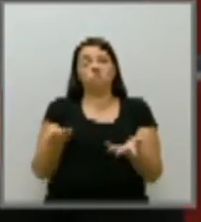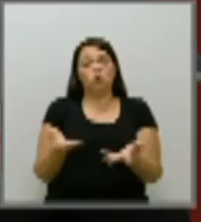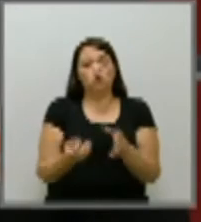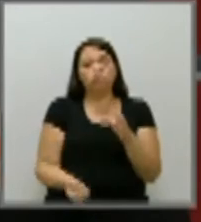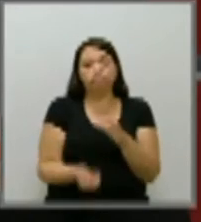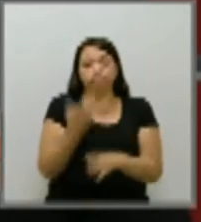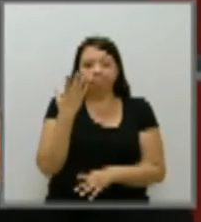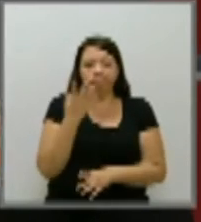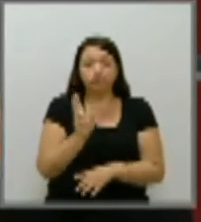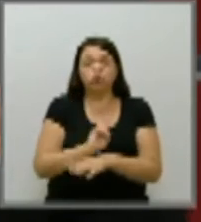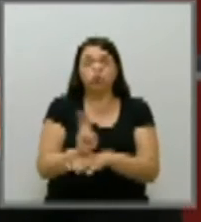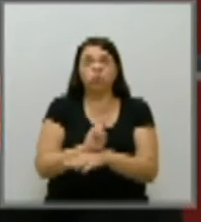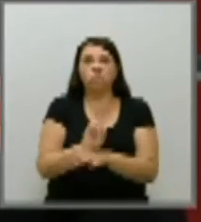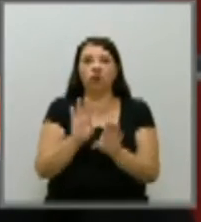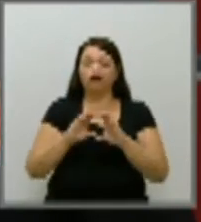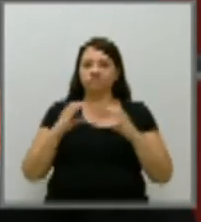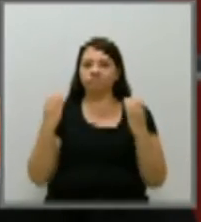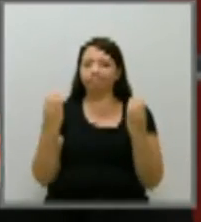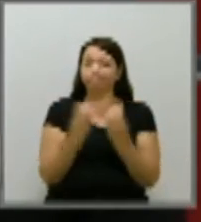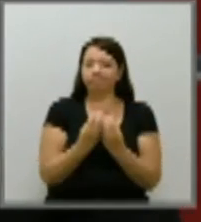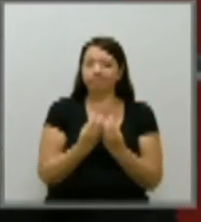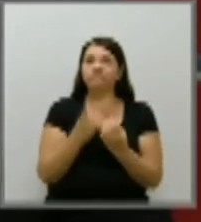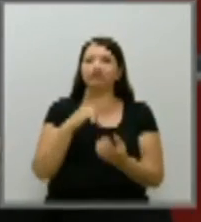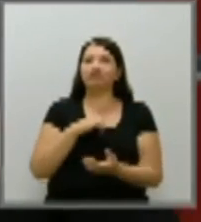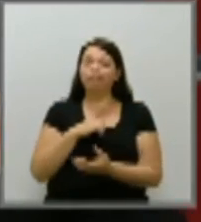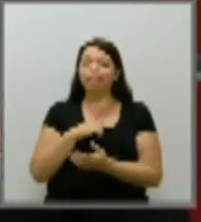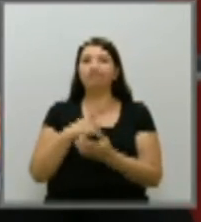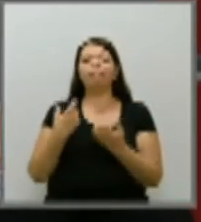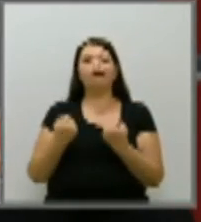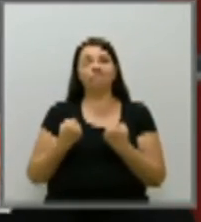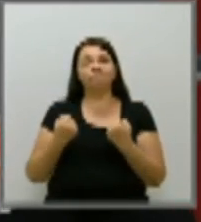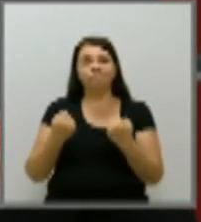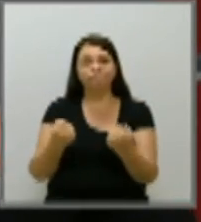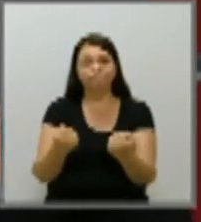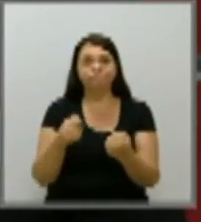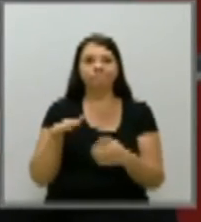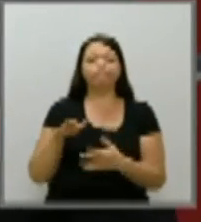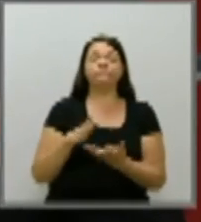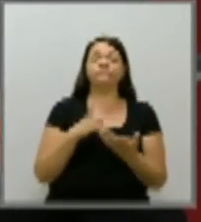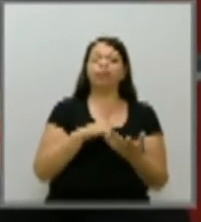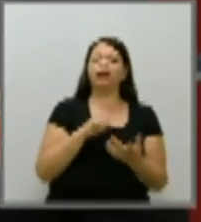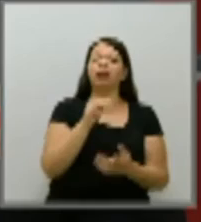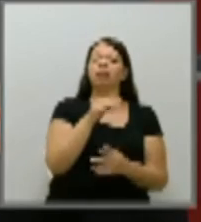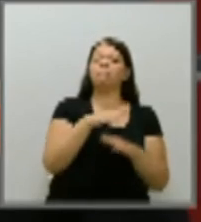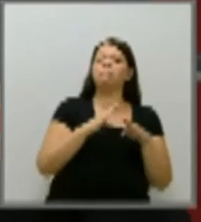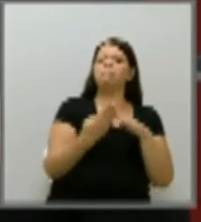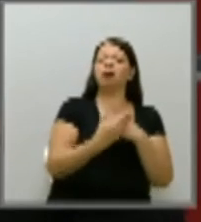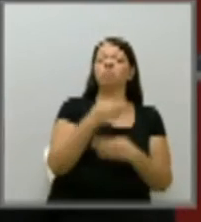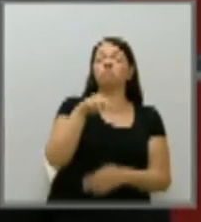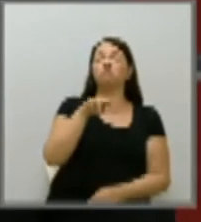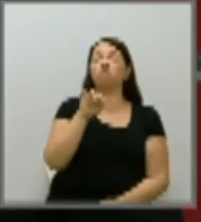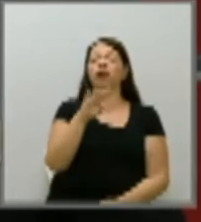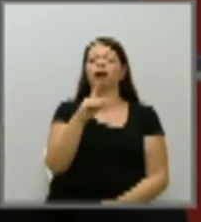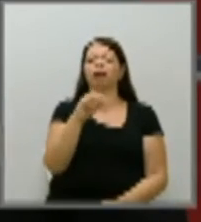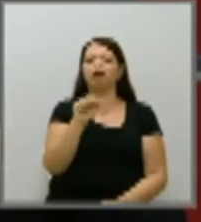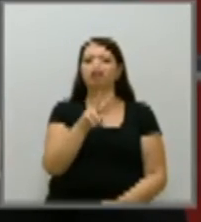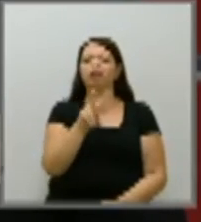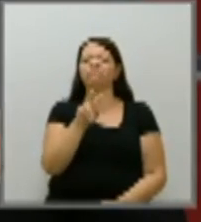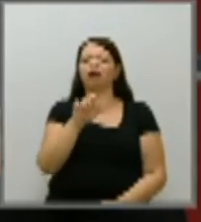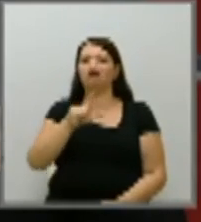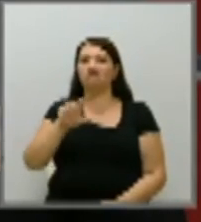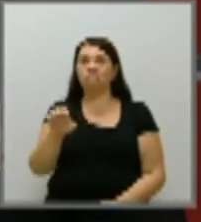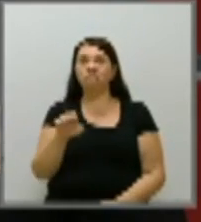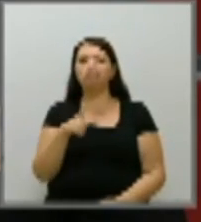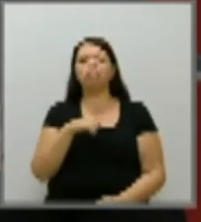a Guarda Comunitária, temos a unidade móvel nos bairros, lá na Morada do Vale, uma mudança. A Guarda Municipal de